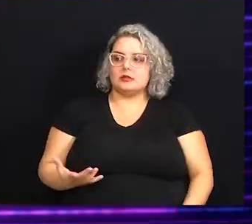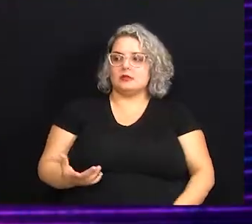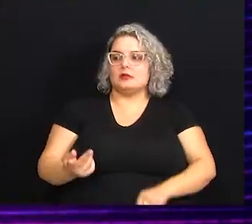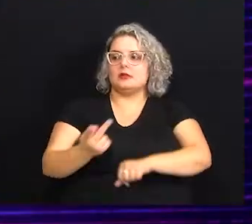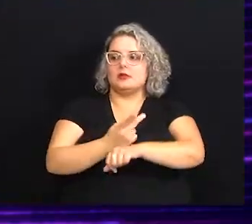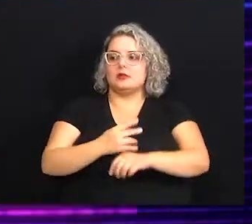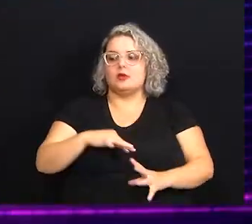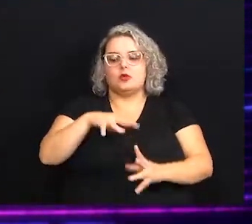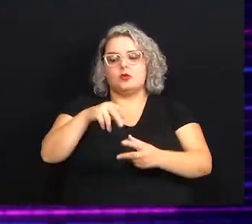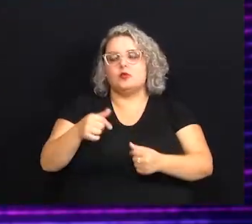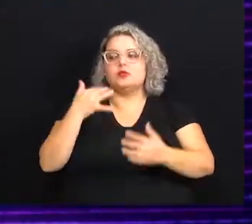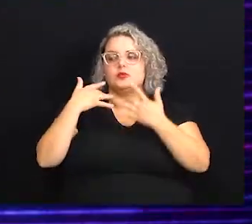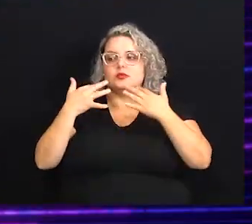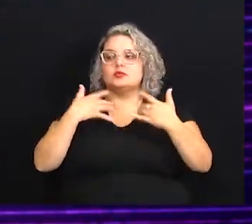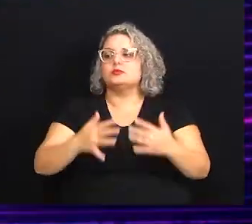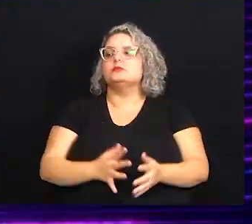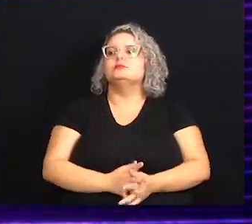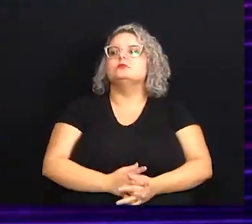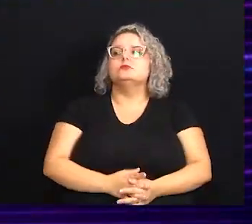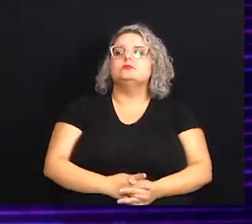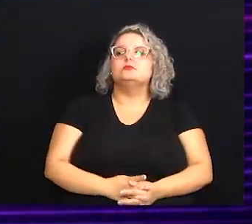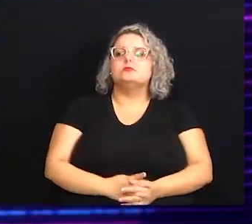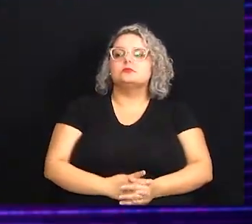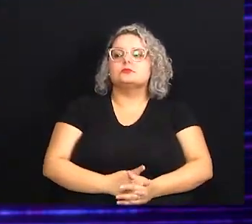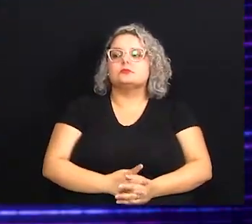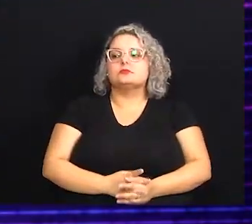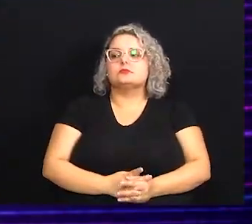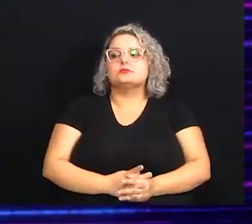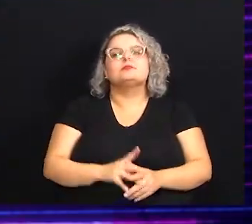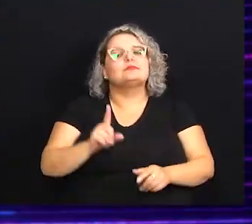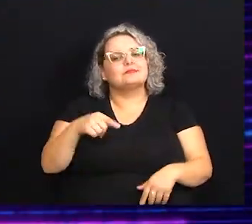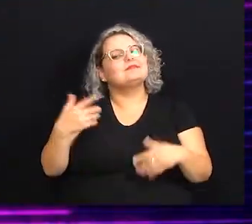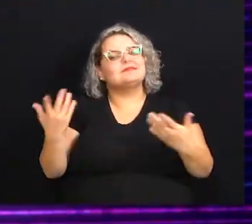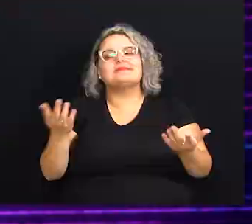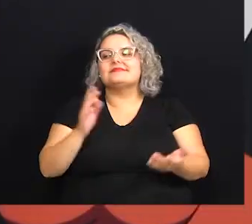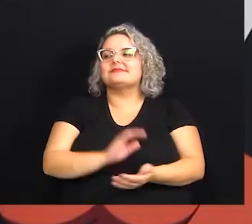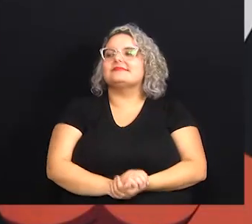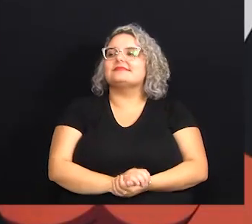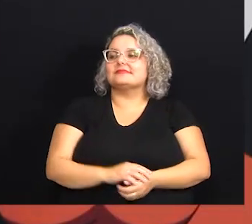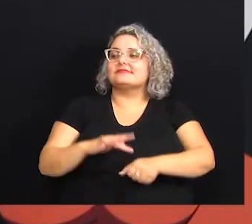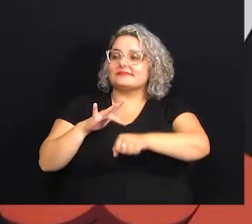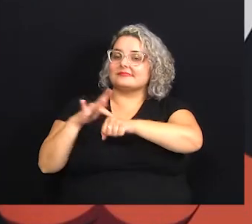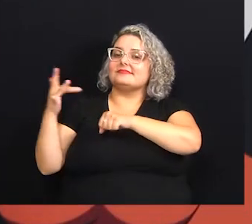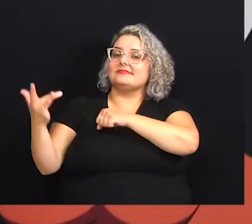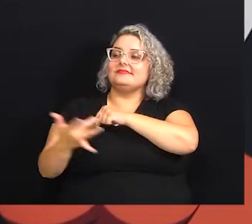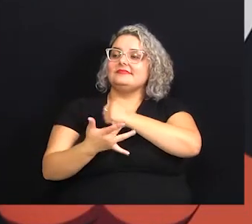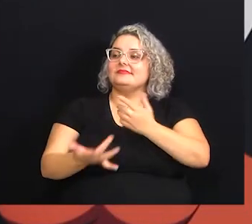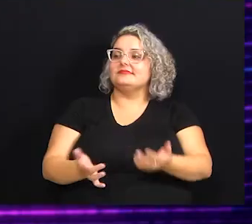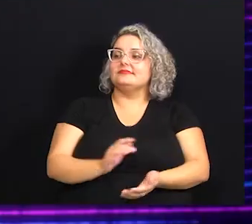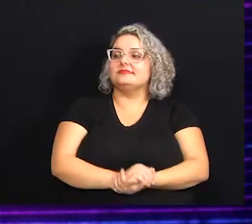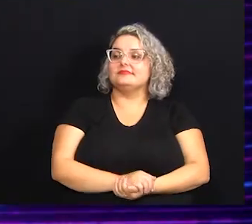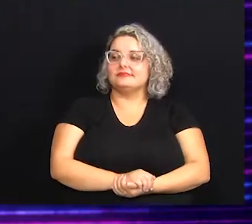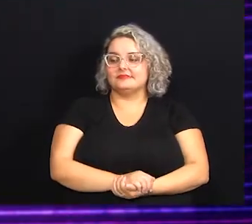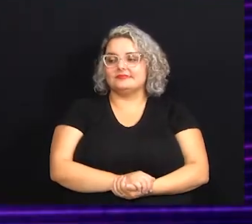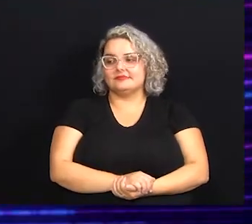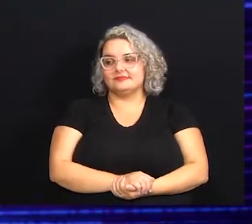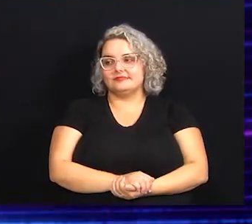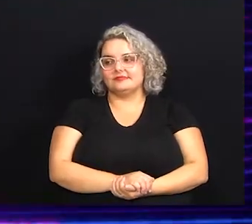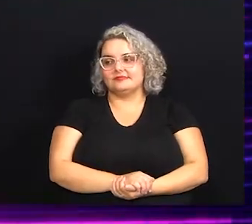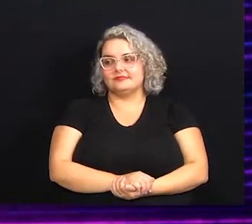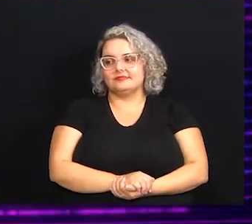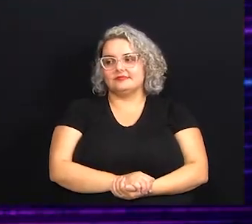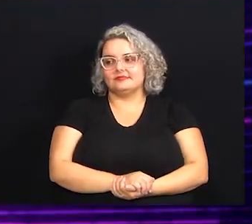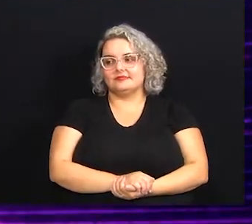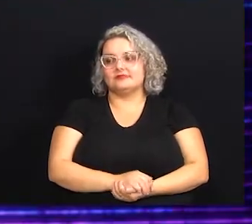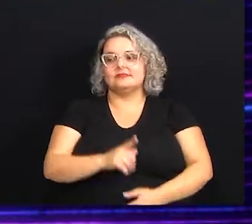só procurar lá O Mundo de Cores, Pepagliarim. E é isso. Redes sociais? Redes sociais